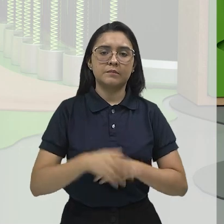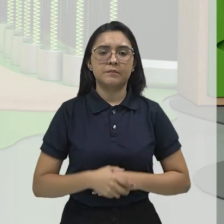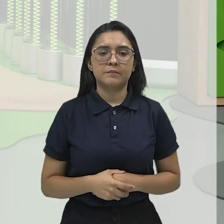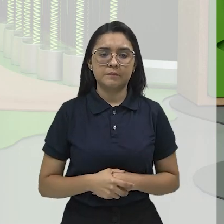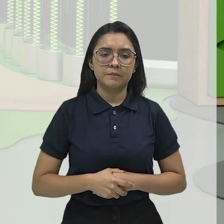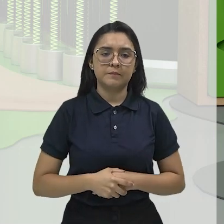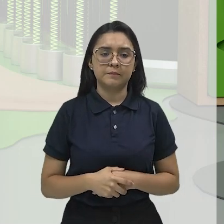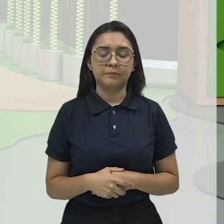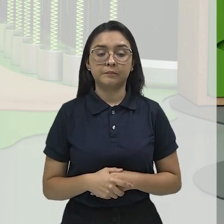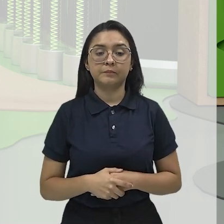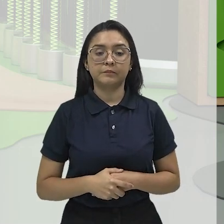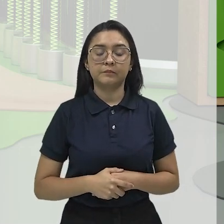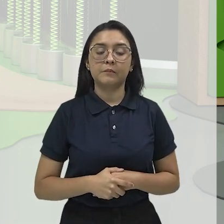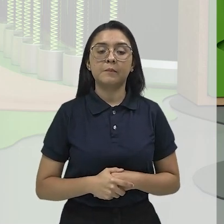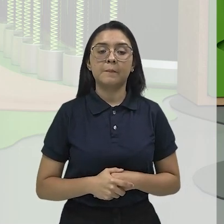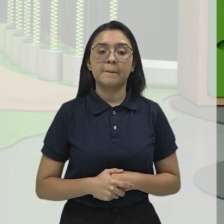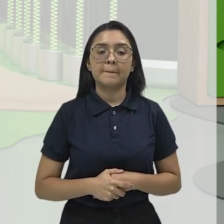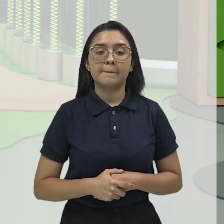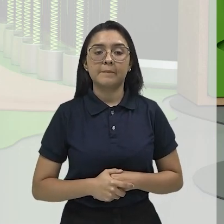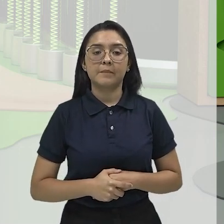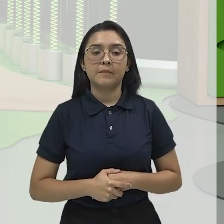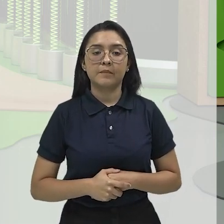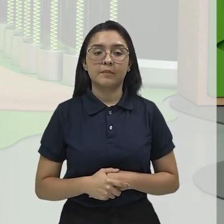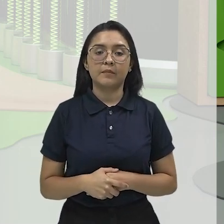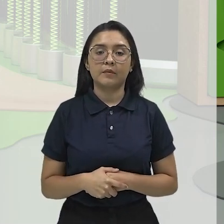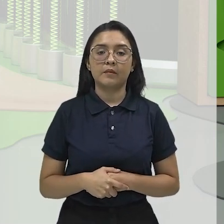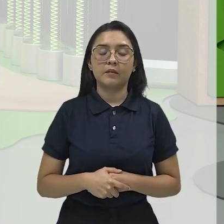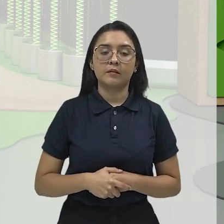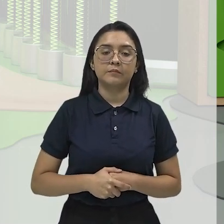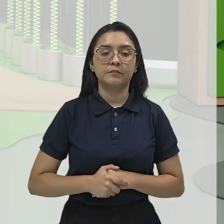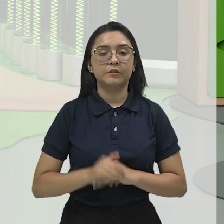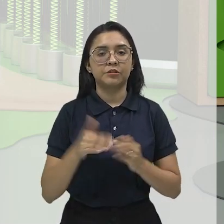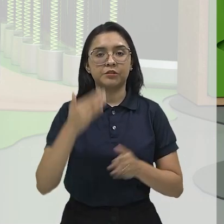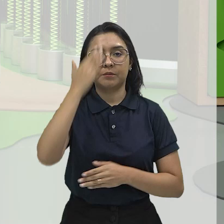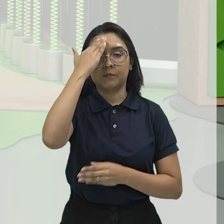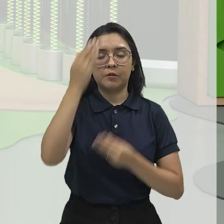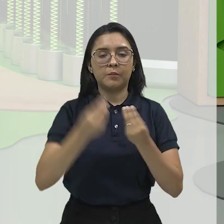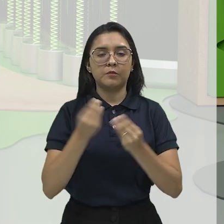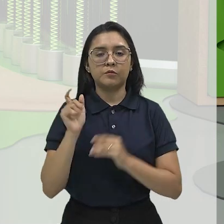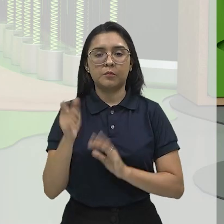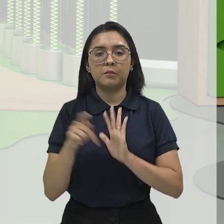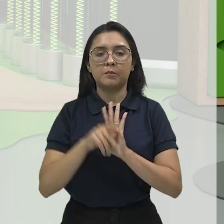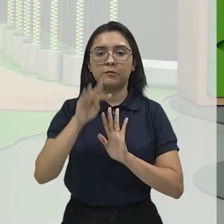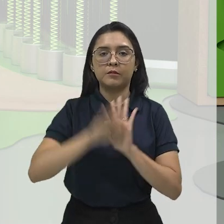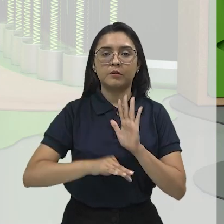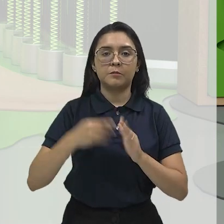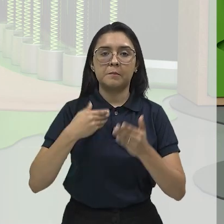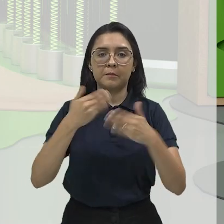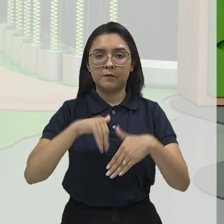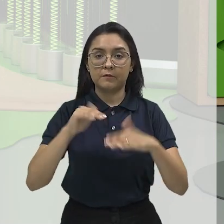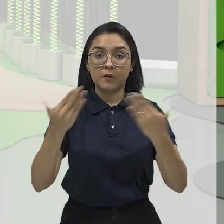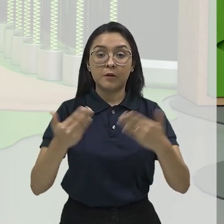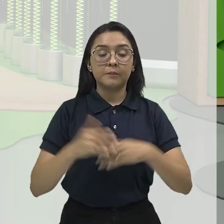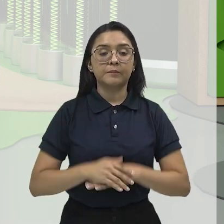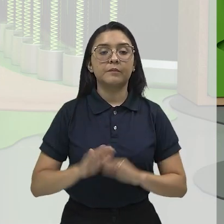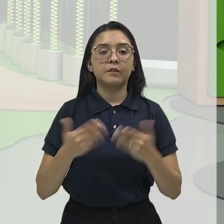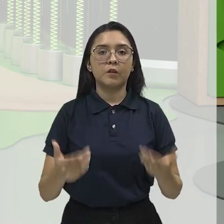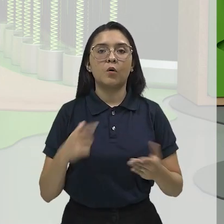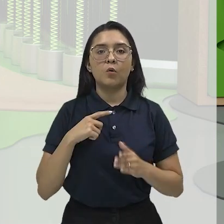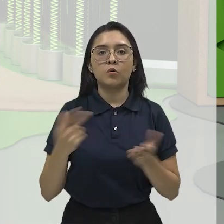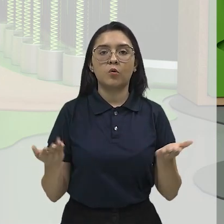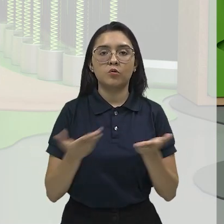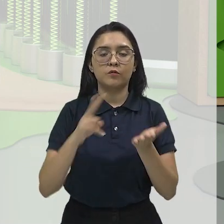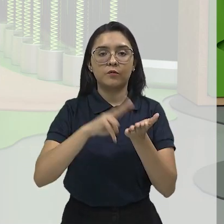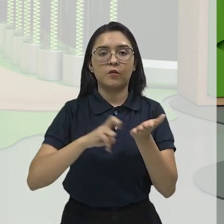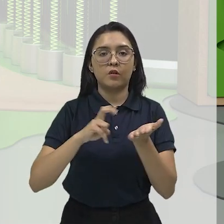nas atividades, nas provas externas. Então, quero que vocês fiquem bastante atentos, que hoje o nosso vocabulário vai